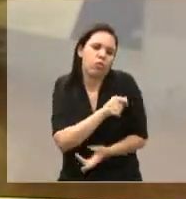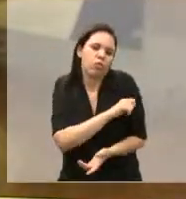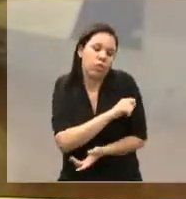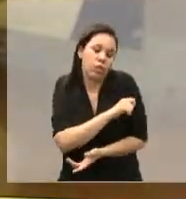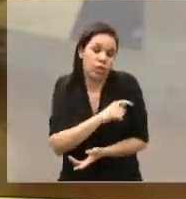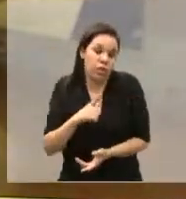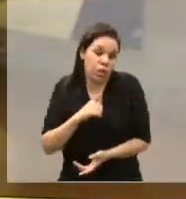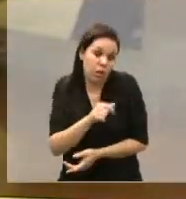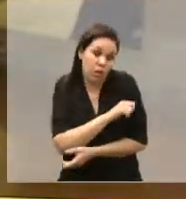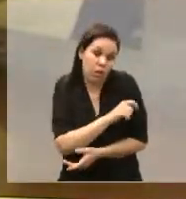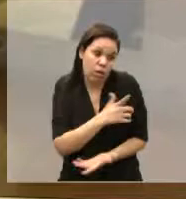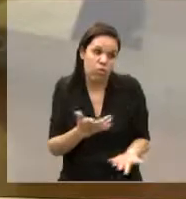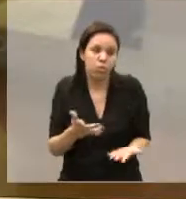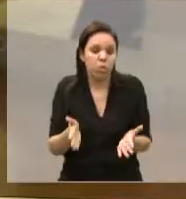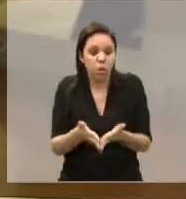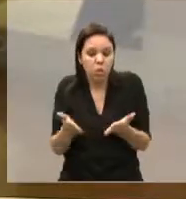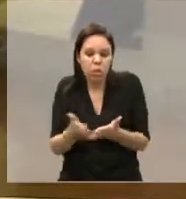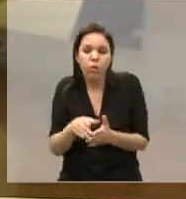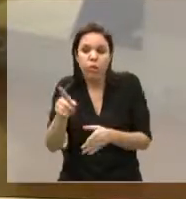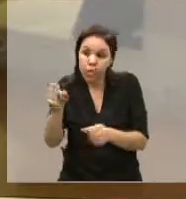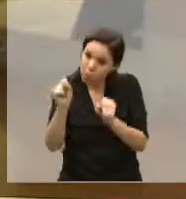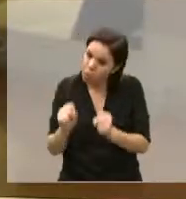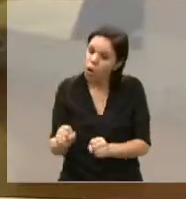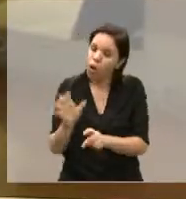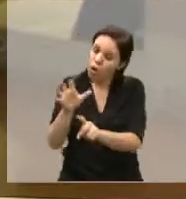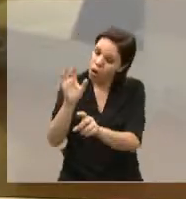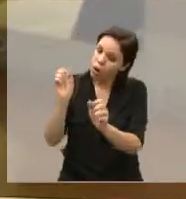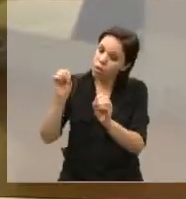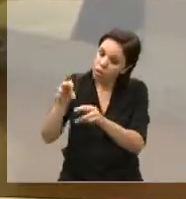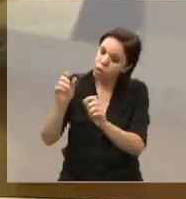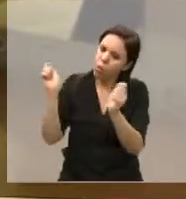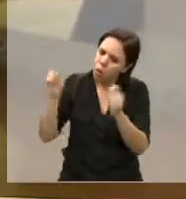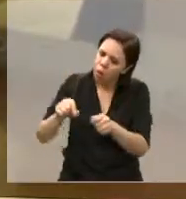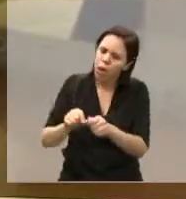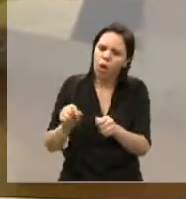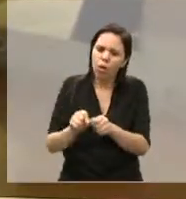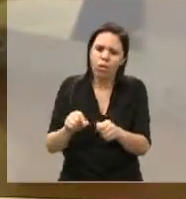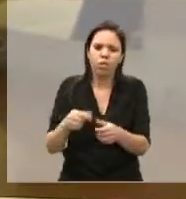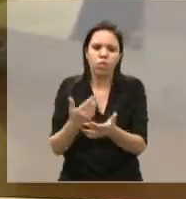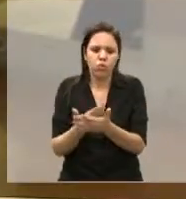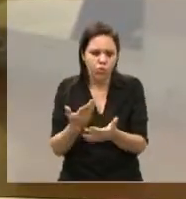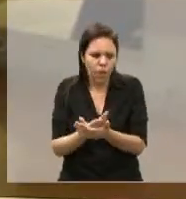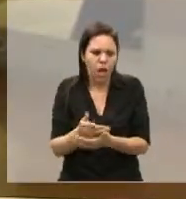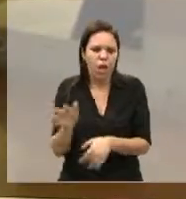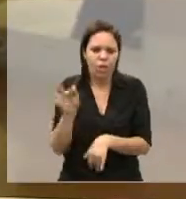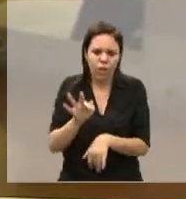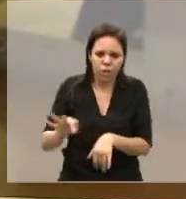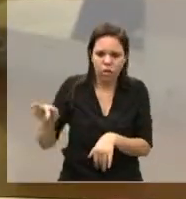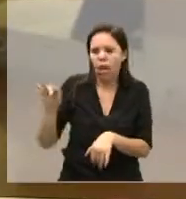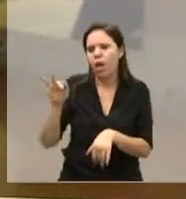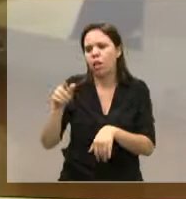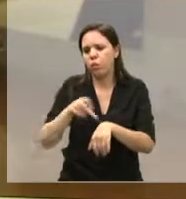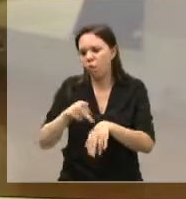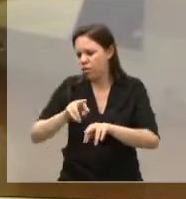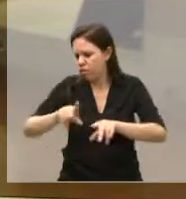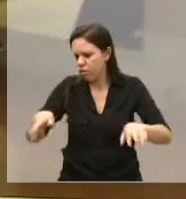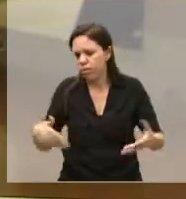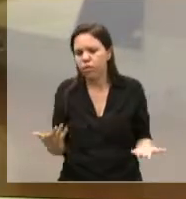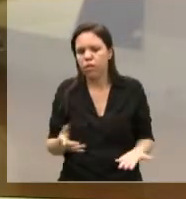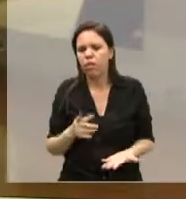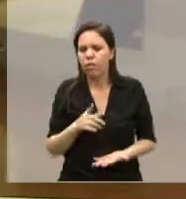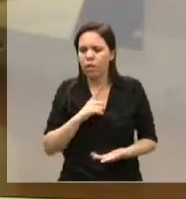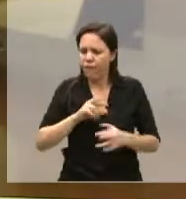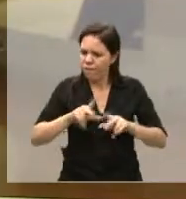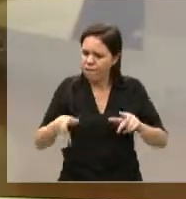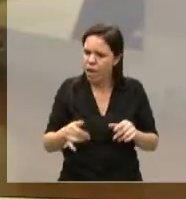gente abrir já, você pode. Né? Uhum. Isso é possível fazer, né? A gente tem grandes exemplos aí, né? E o que eu percebo também é